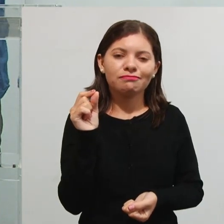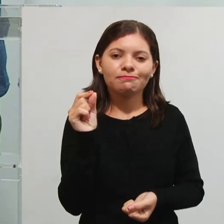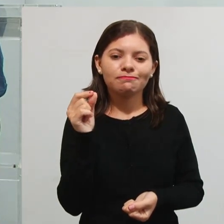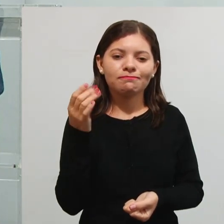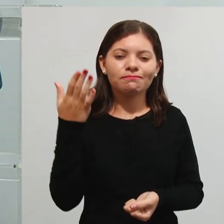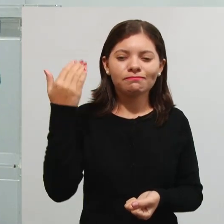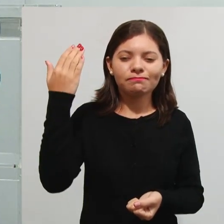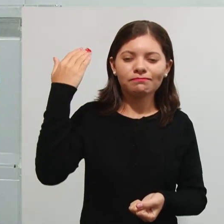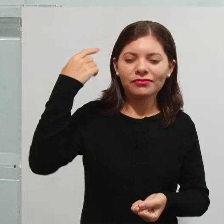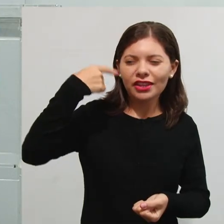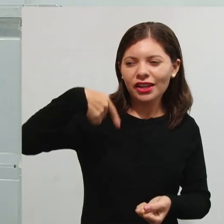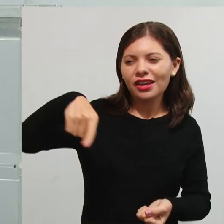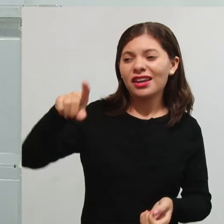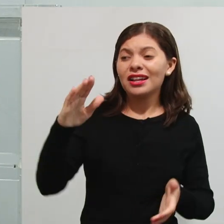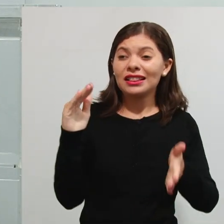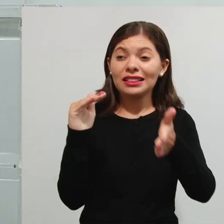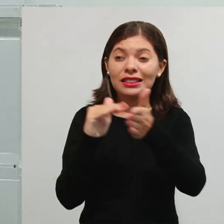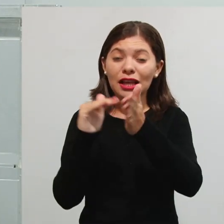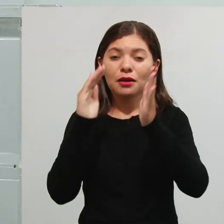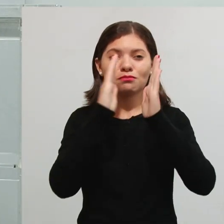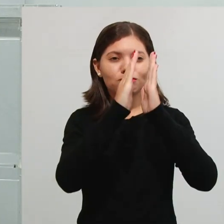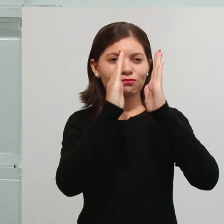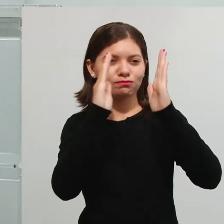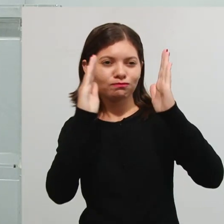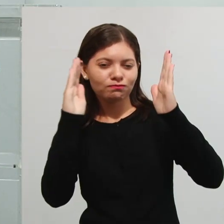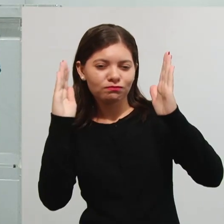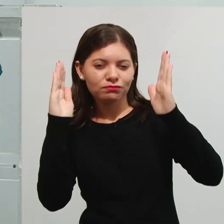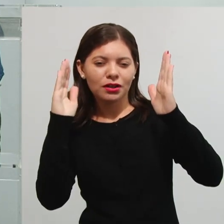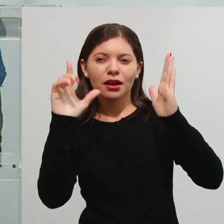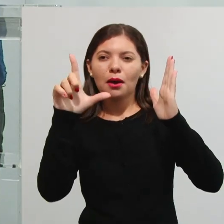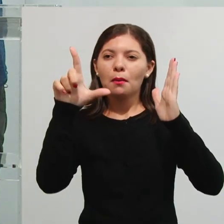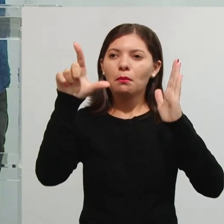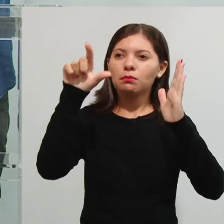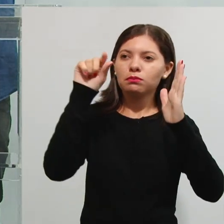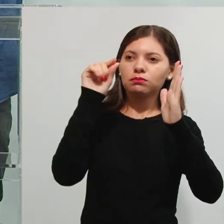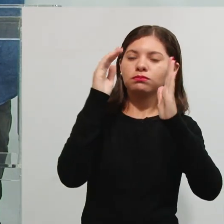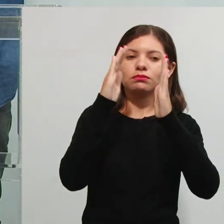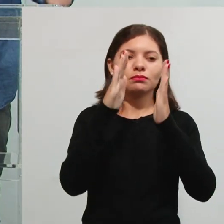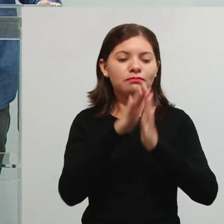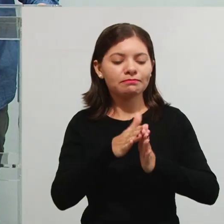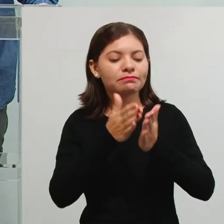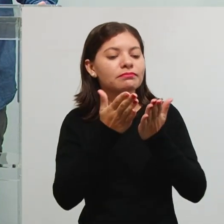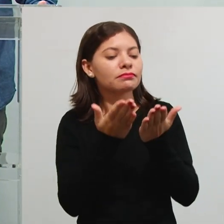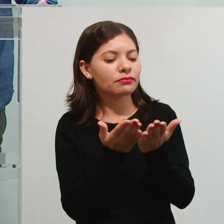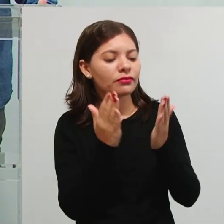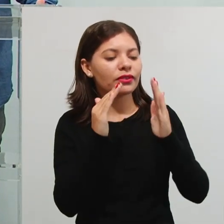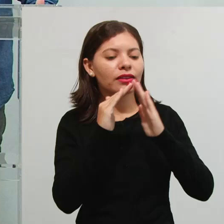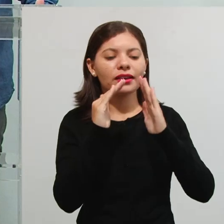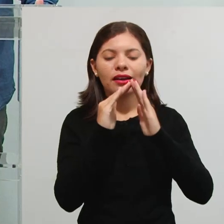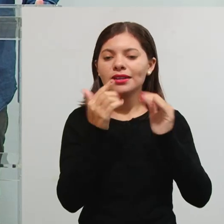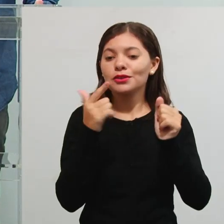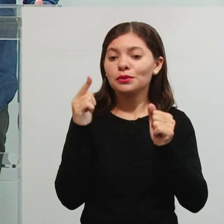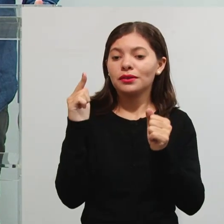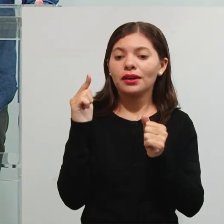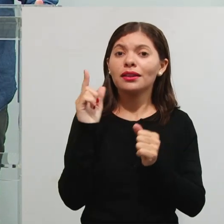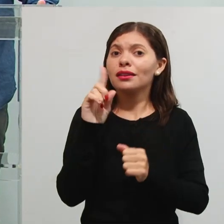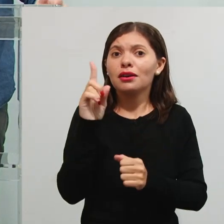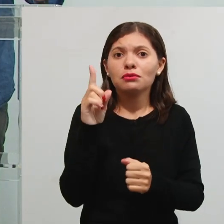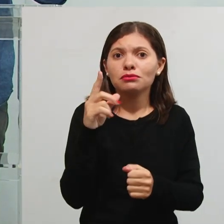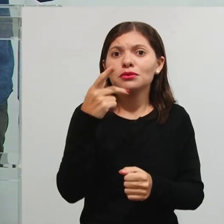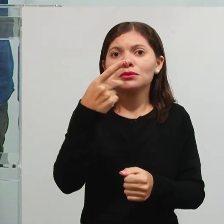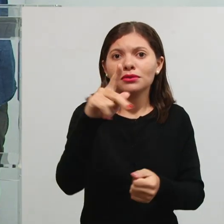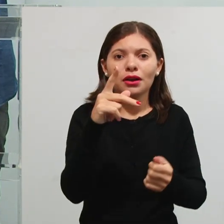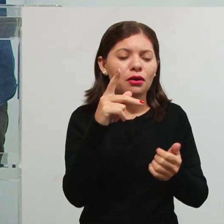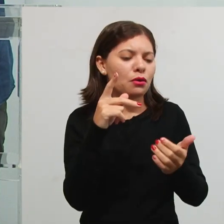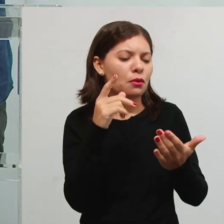ir até uma biblioteca, pegar um livro, uma biblioteca municipal, porque em casa você não tem fontes. Não, no seu próprio celular,